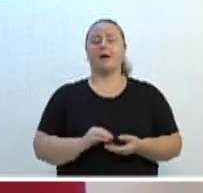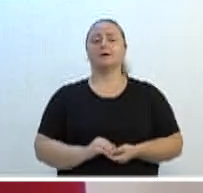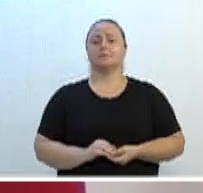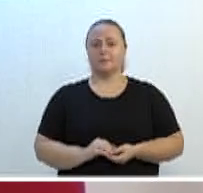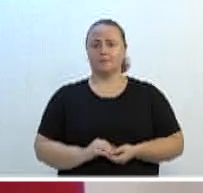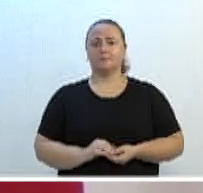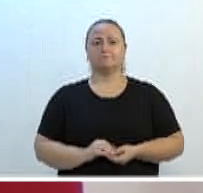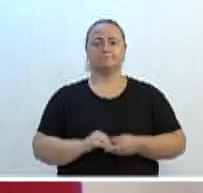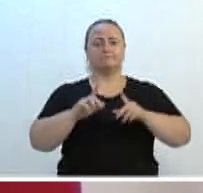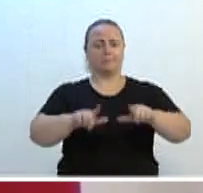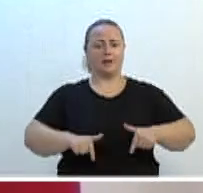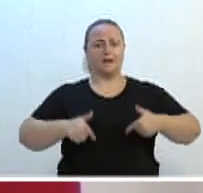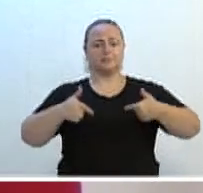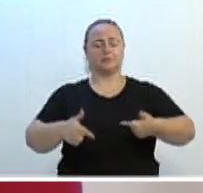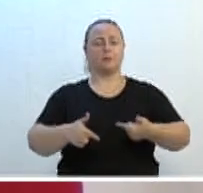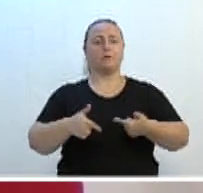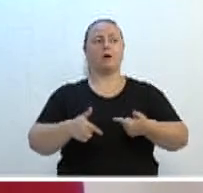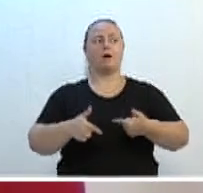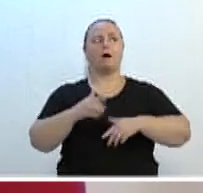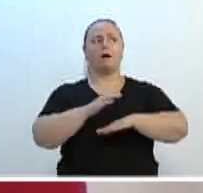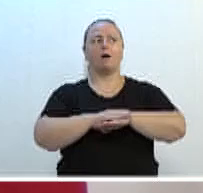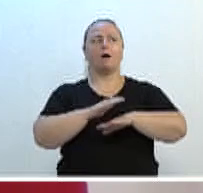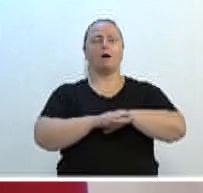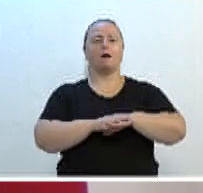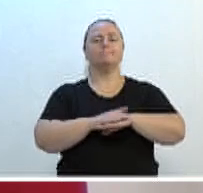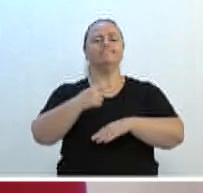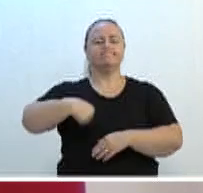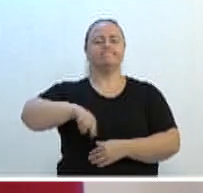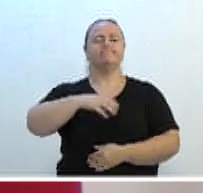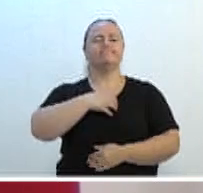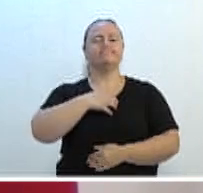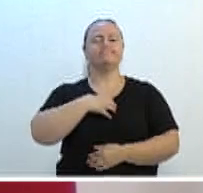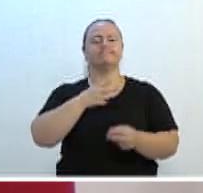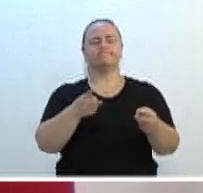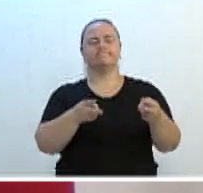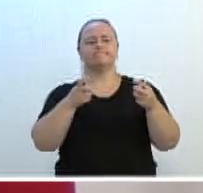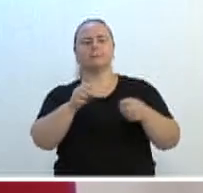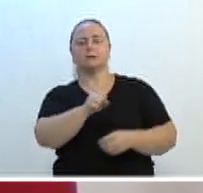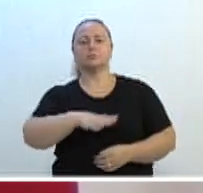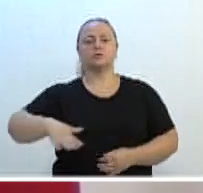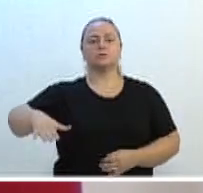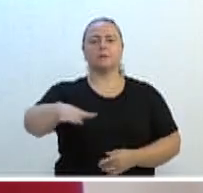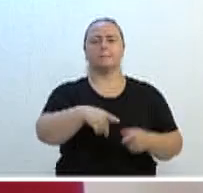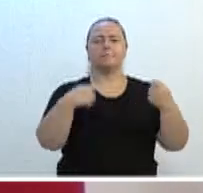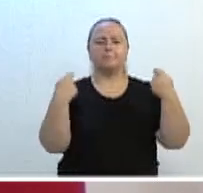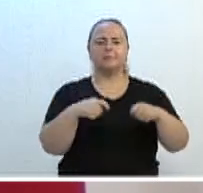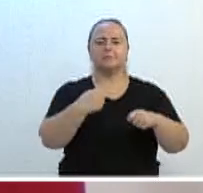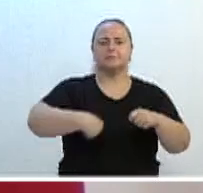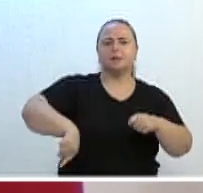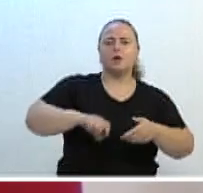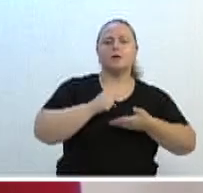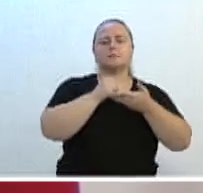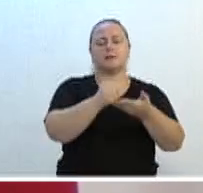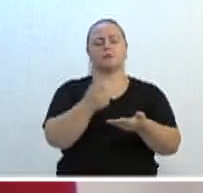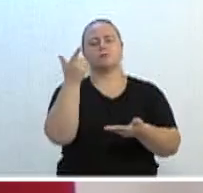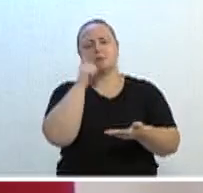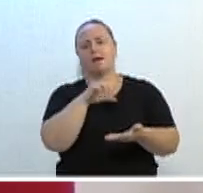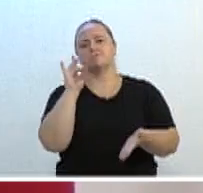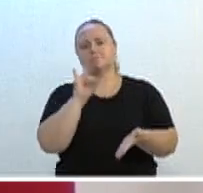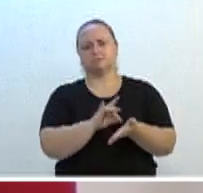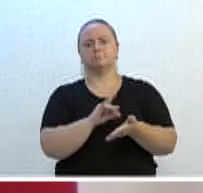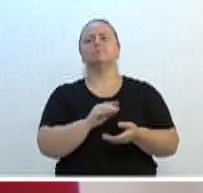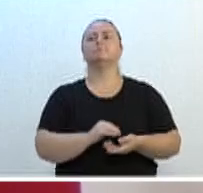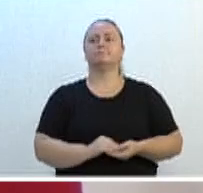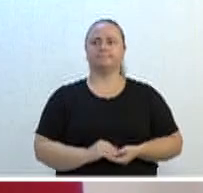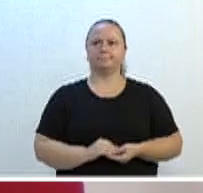ações, em nossas mãos, nós podemos sentir o que a sociedade pede, o que nós podemos fazer, se nos atemos à necessidade de cada um, e